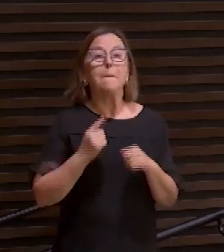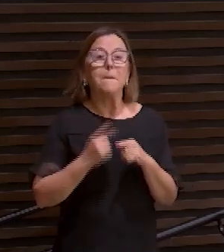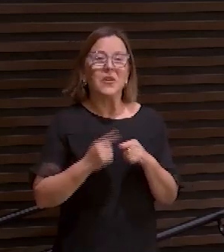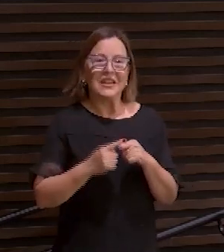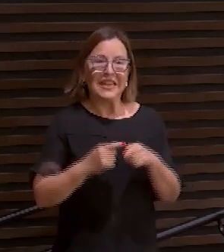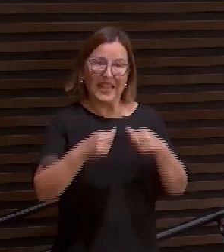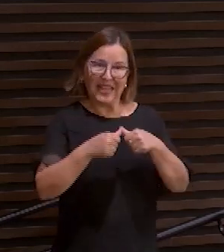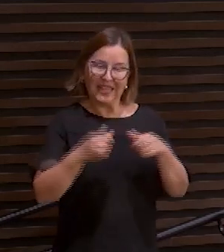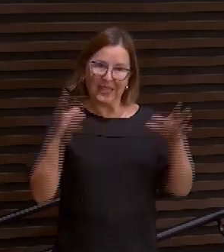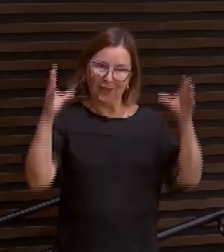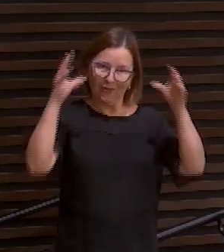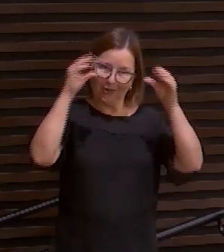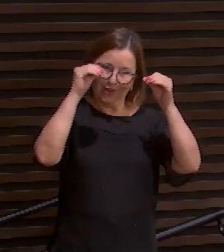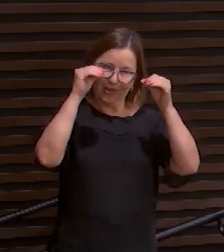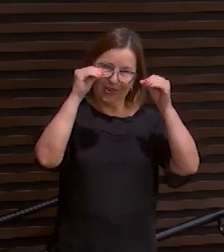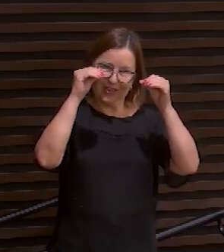esta